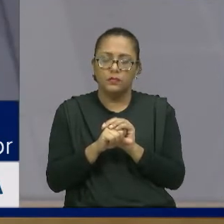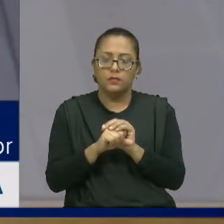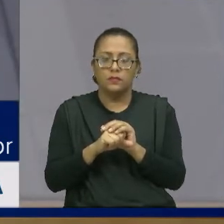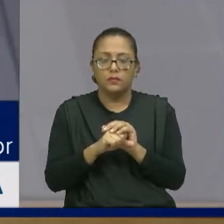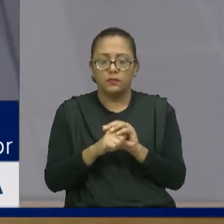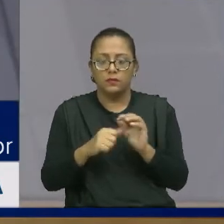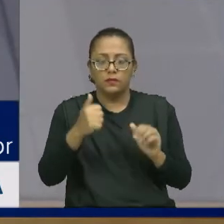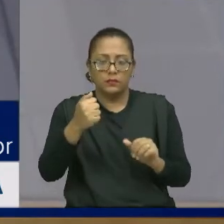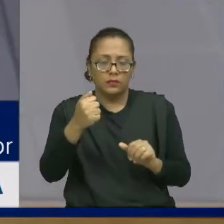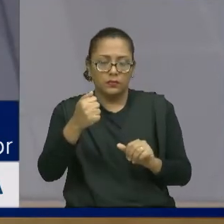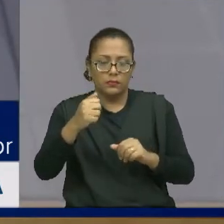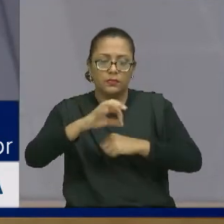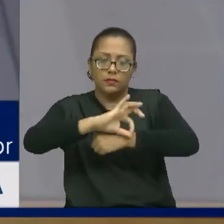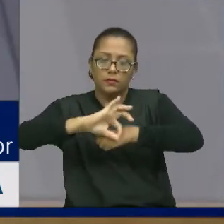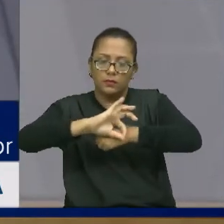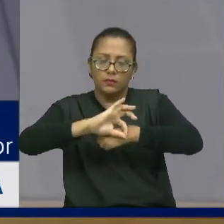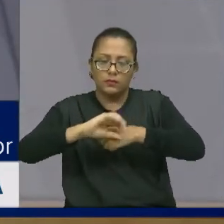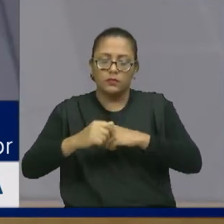Artigo 2.